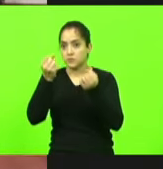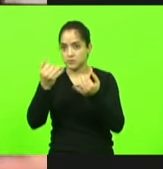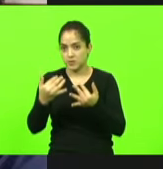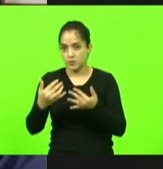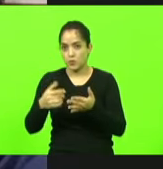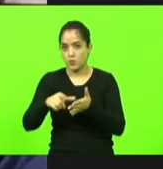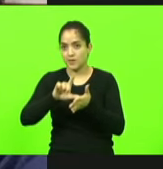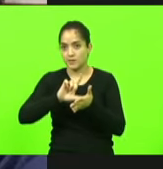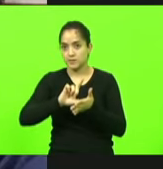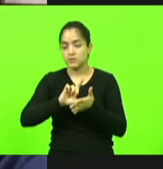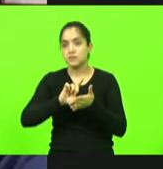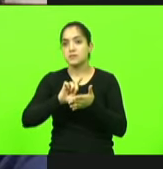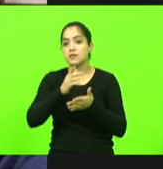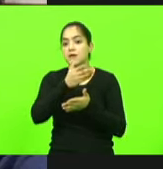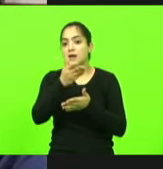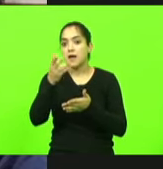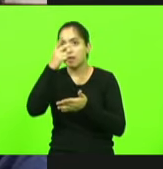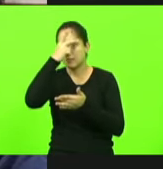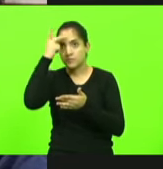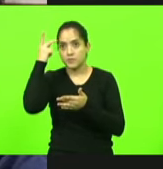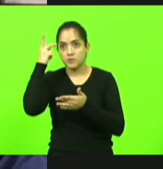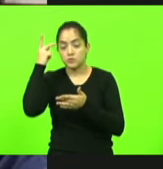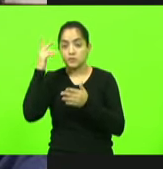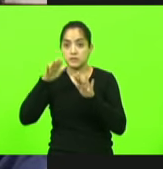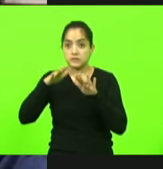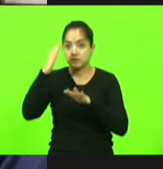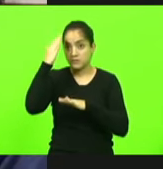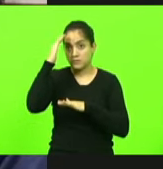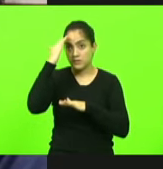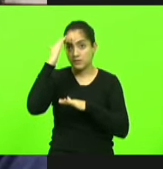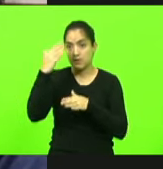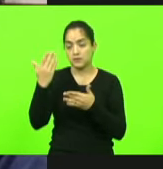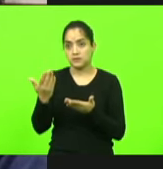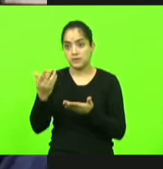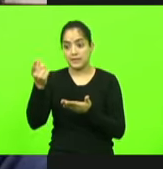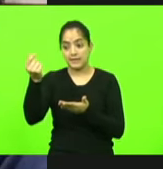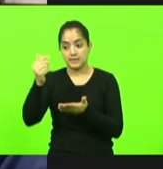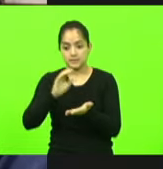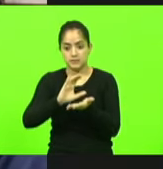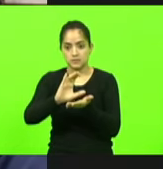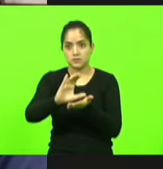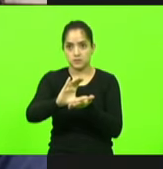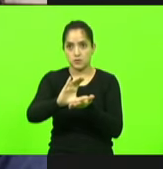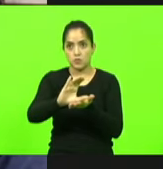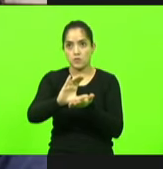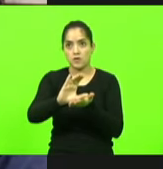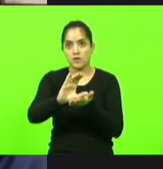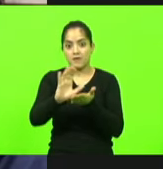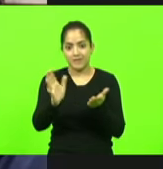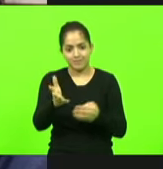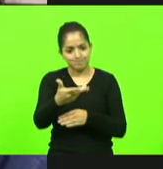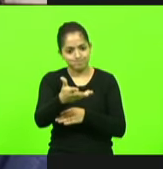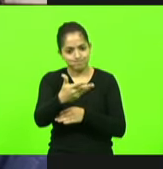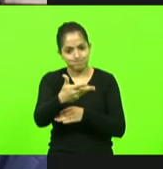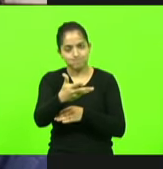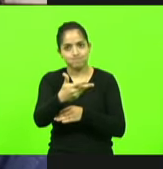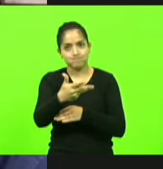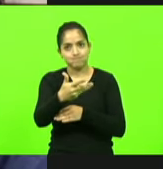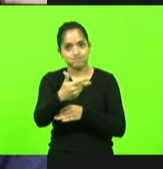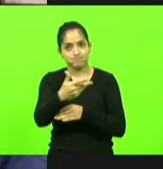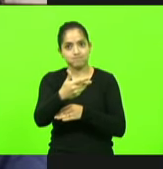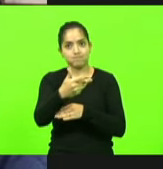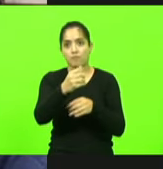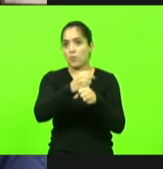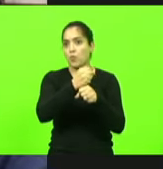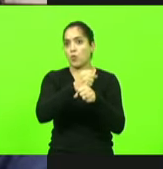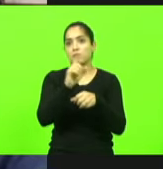é para que as pessoas elas não entendam de que esse recurso vai acelerar a obra. Não vai.